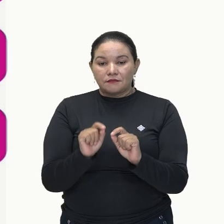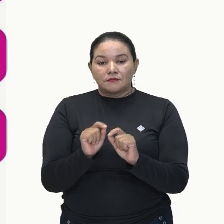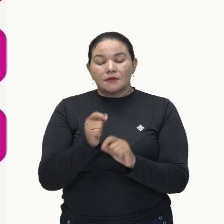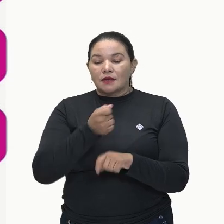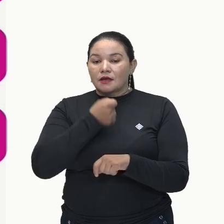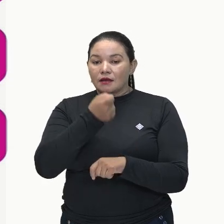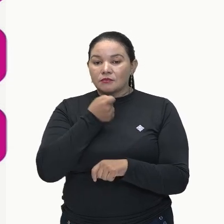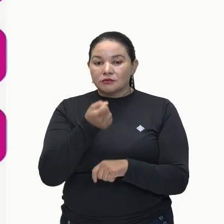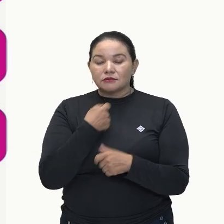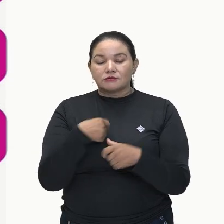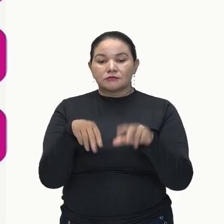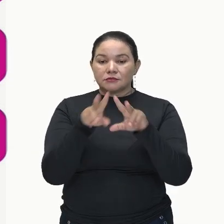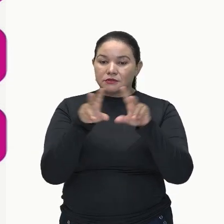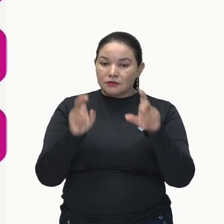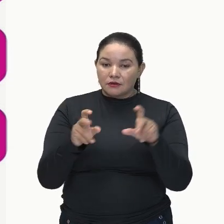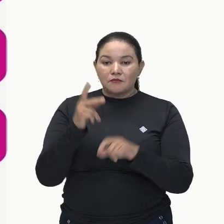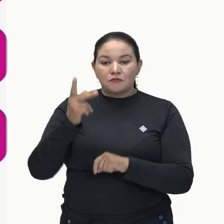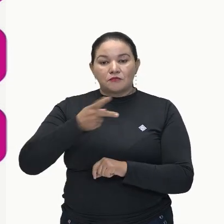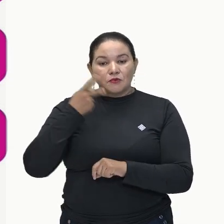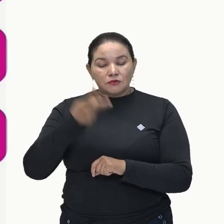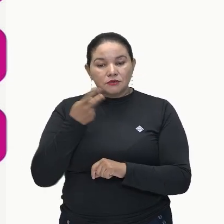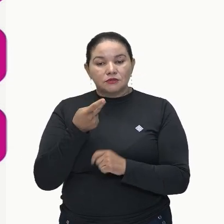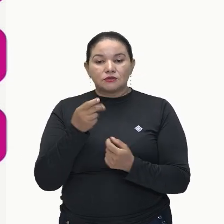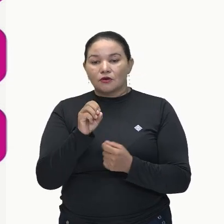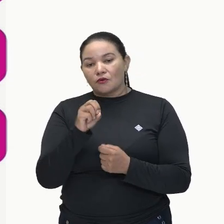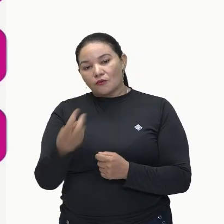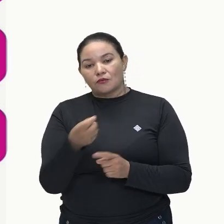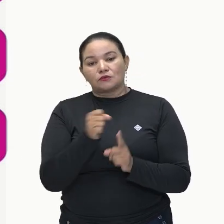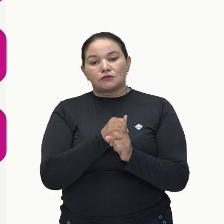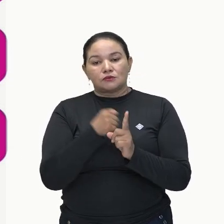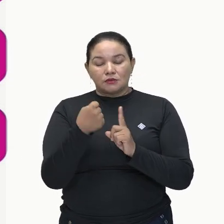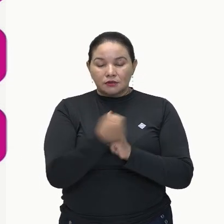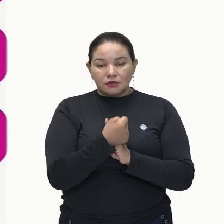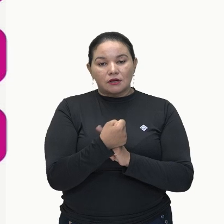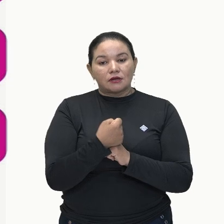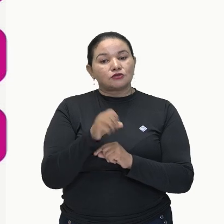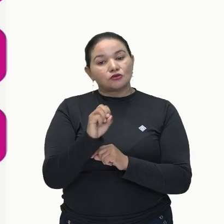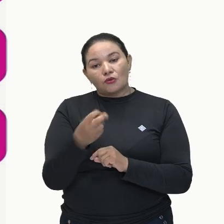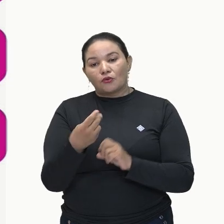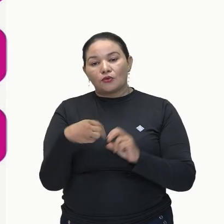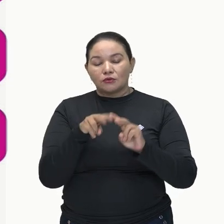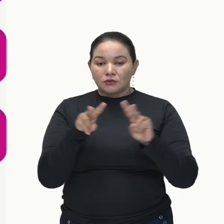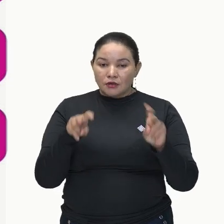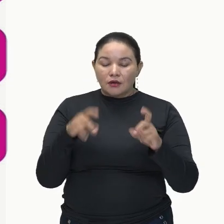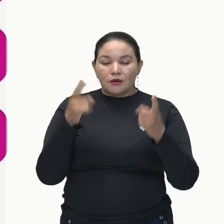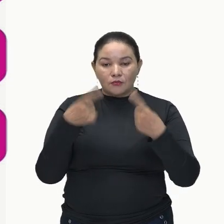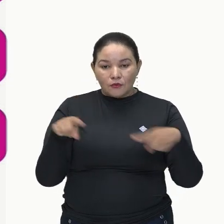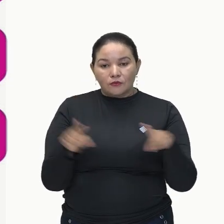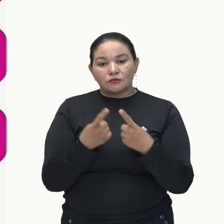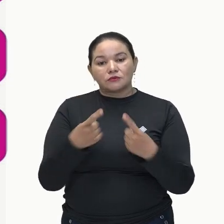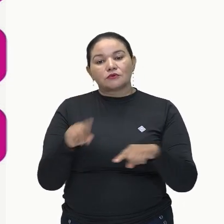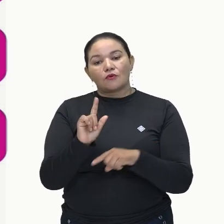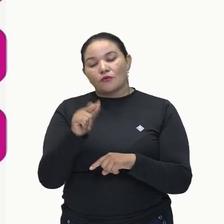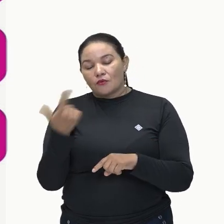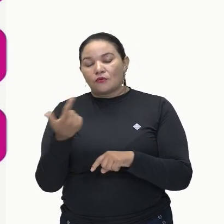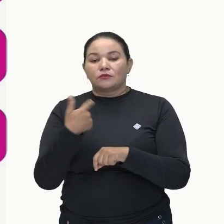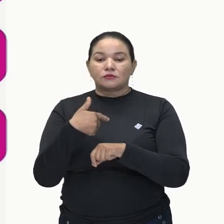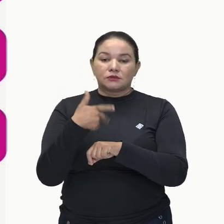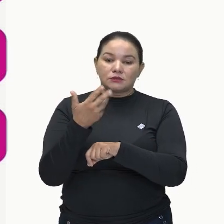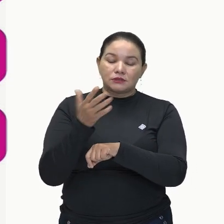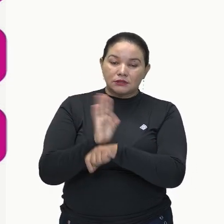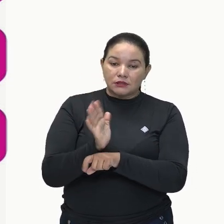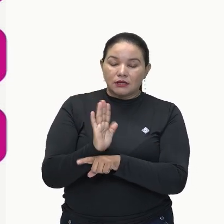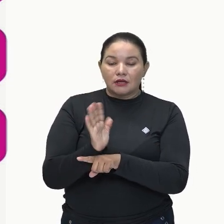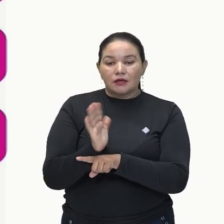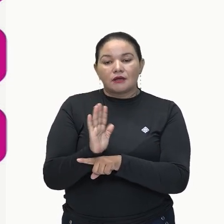reportagem com temática política, temática da sociedade, temática musical, temática do cinema,